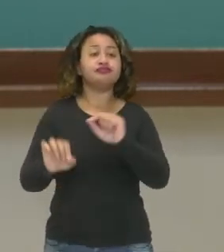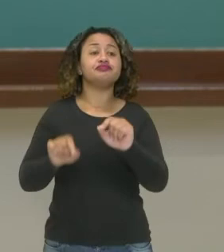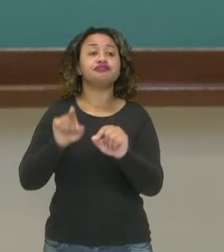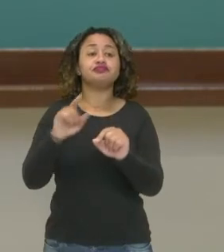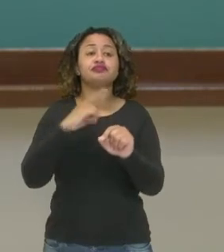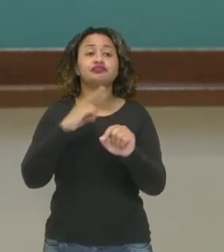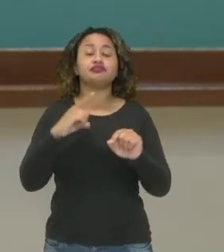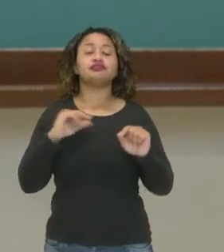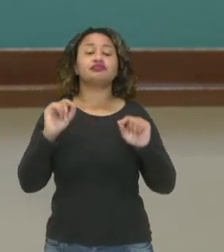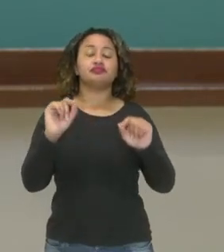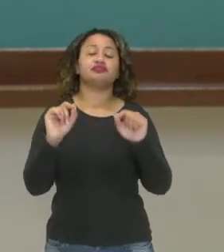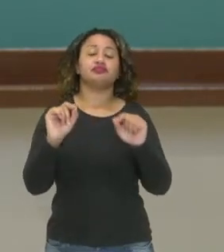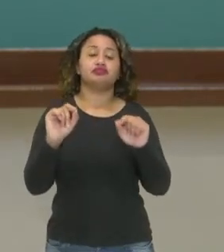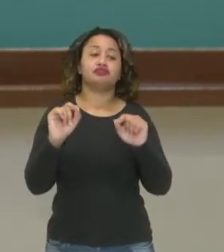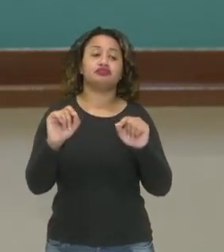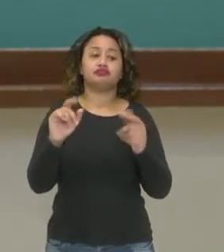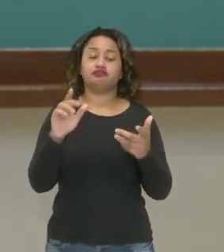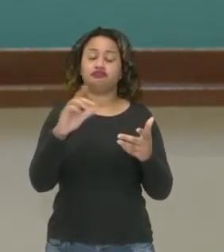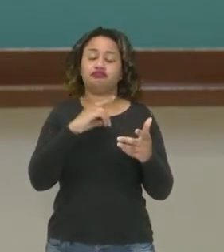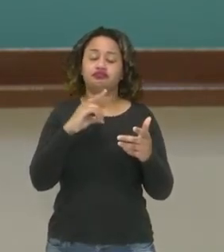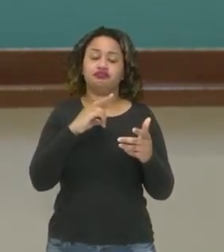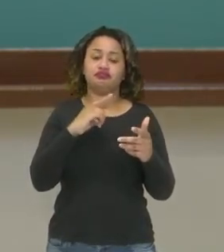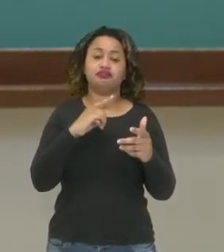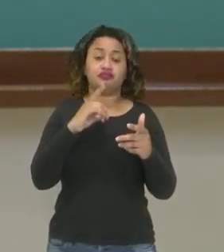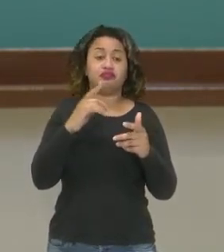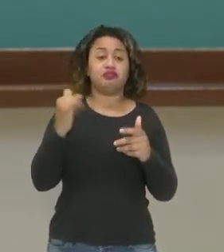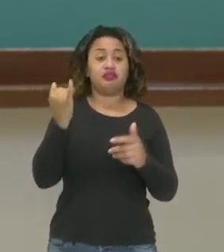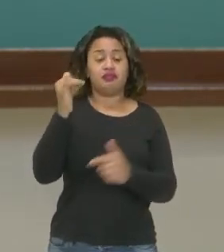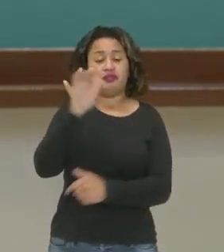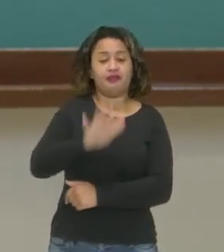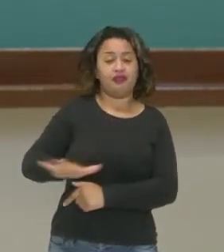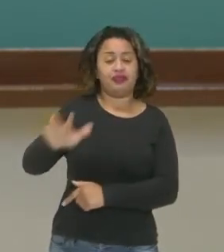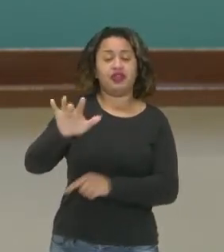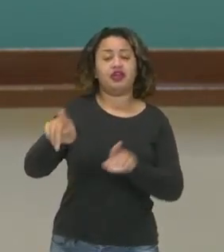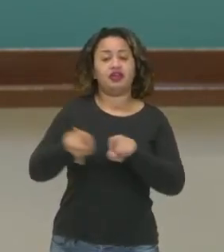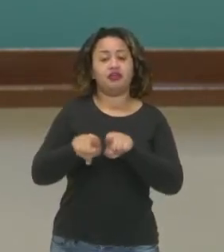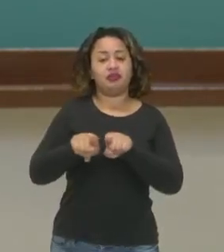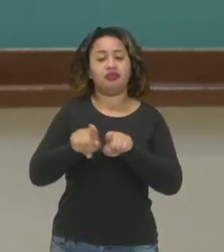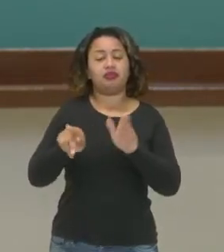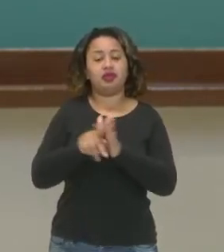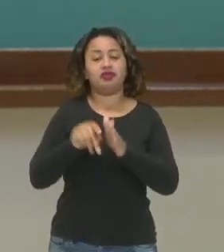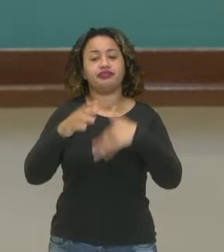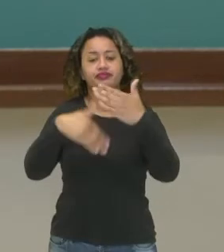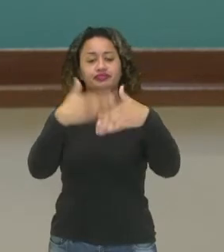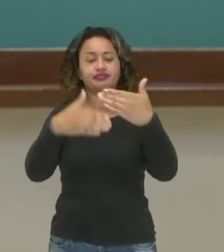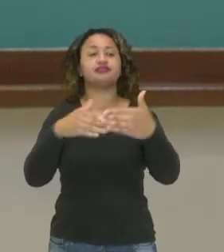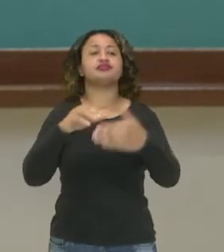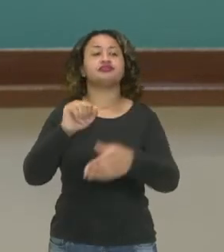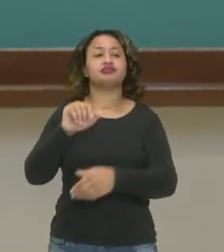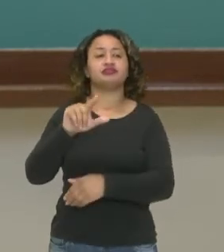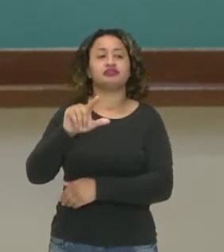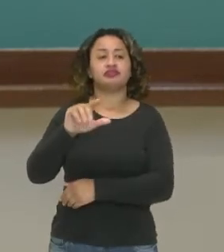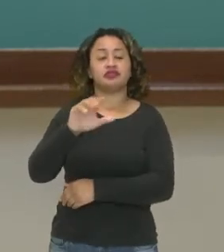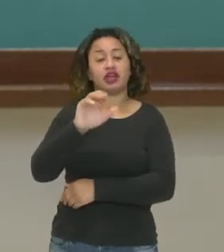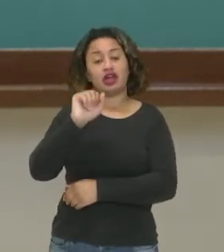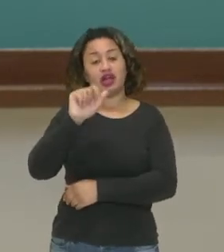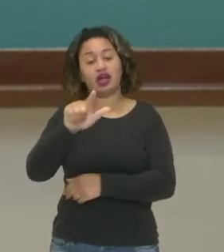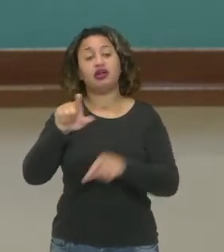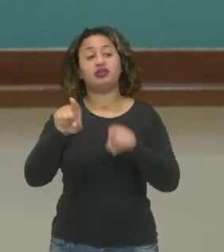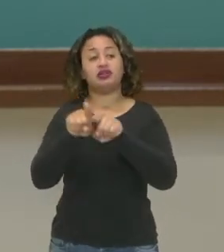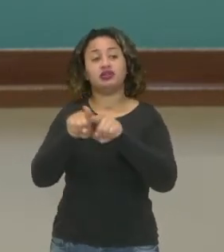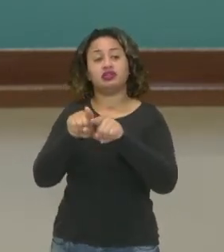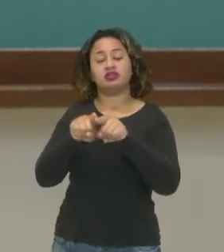ó, uma importante área de produção de cal e de calcário naquele espaço, né?